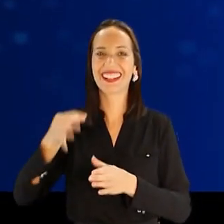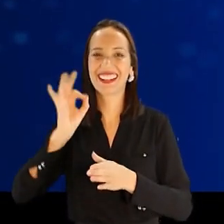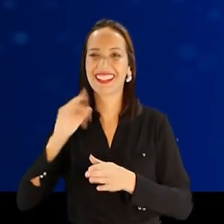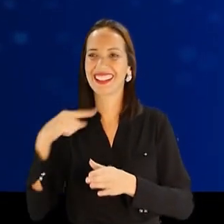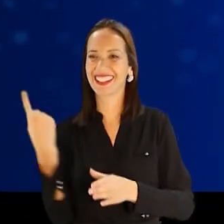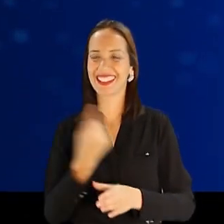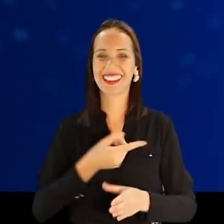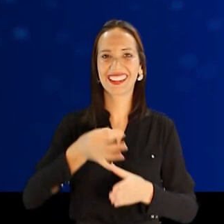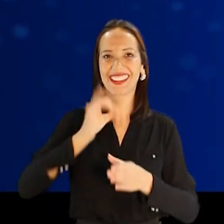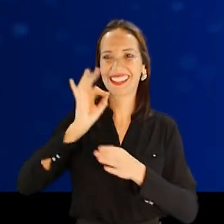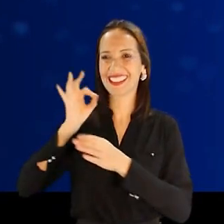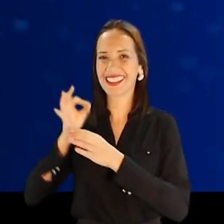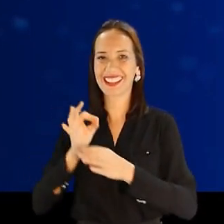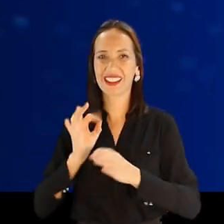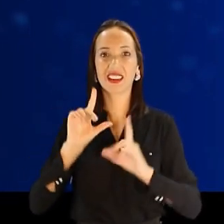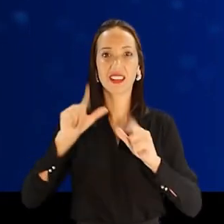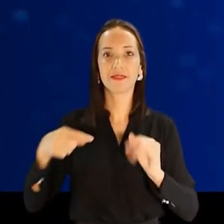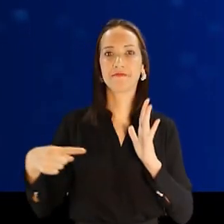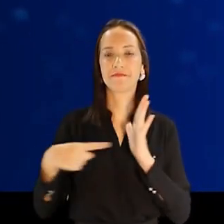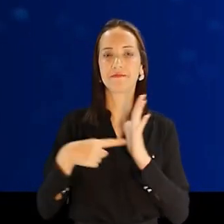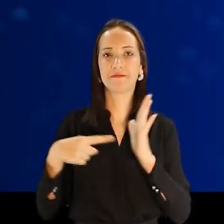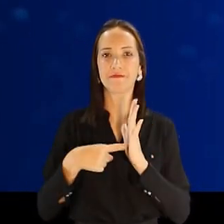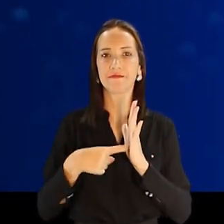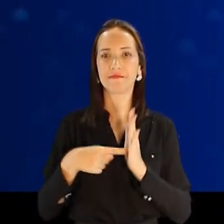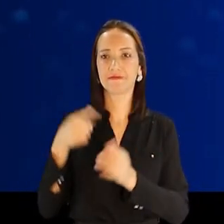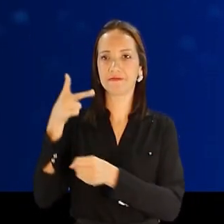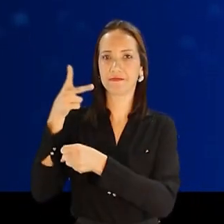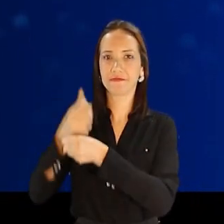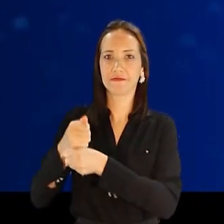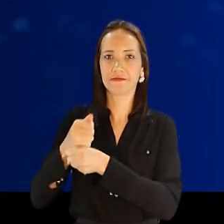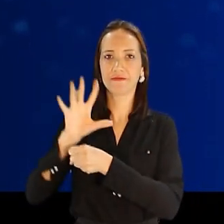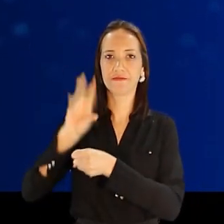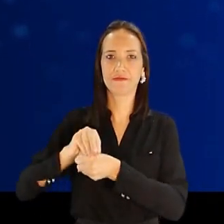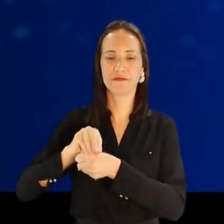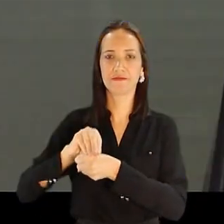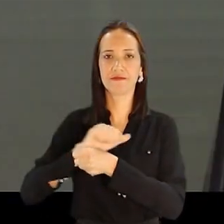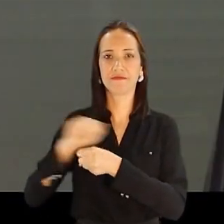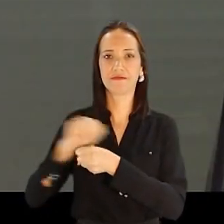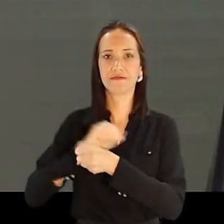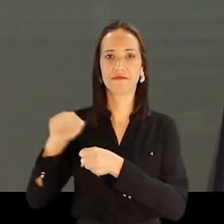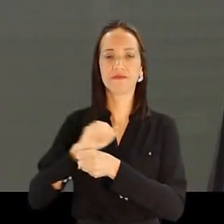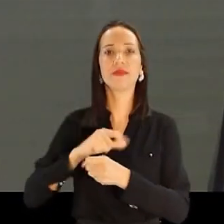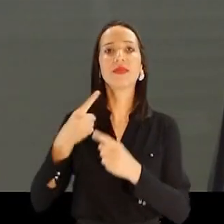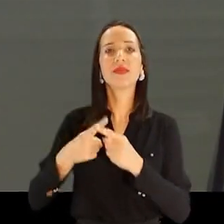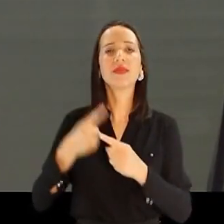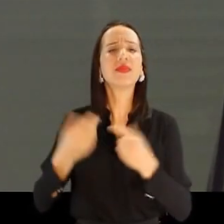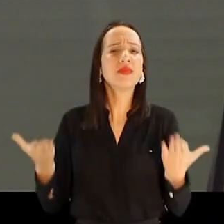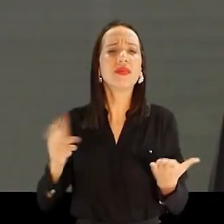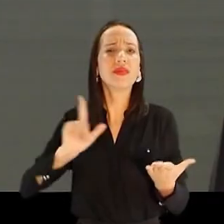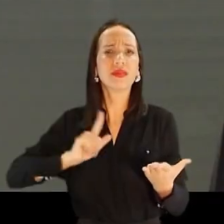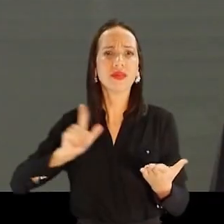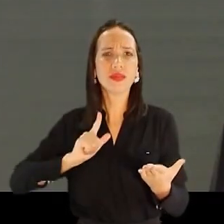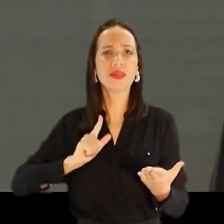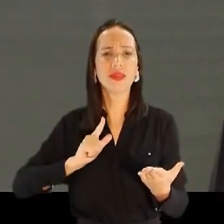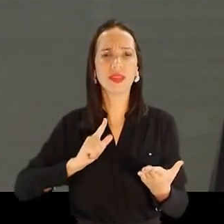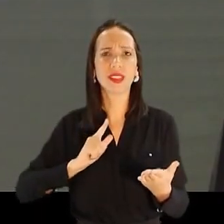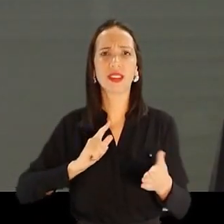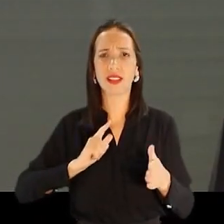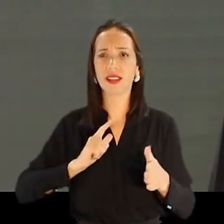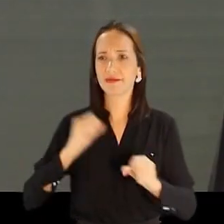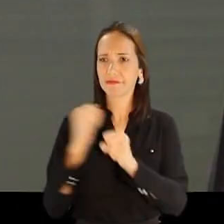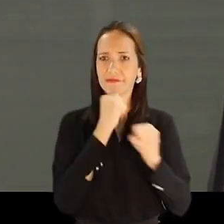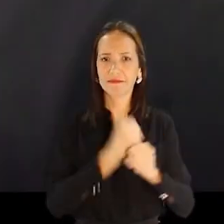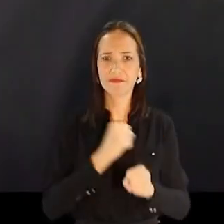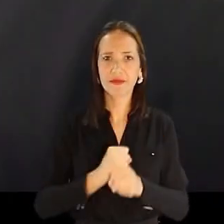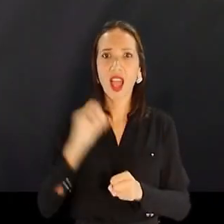cafezinho pra gente tomar. Logo depois das denúncias, o vídeo foi apagado. Por que será que o número de obras emergenciais feitas